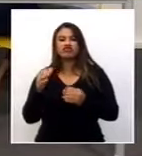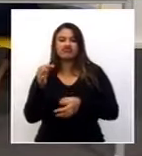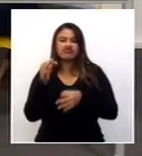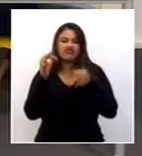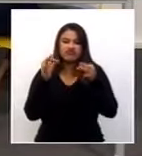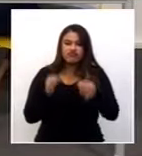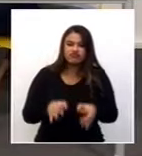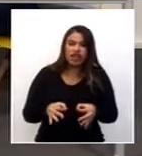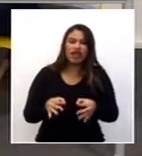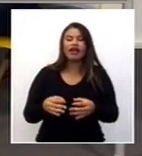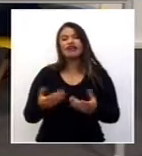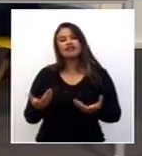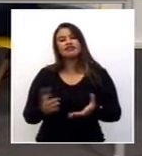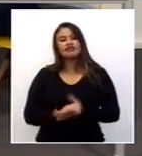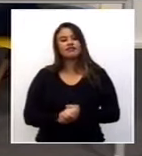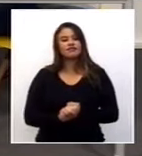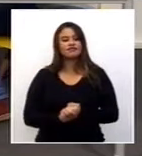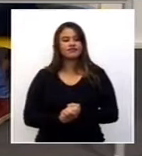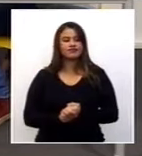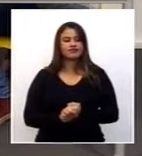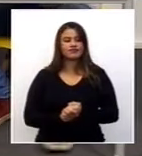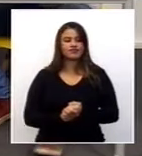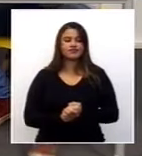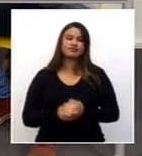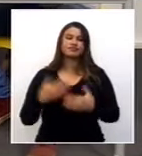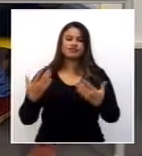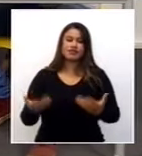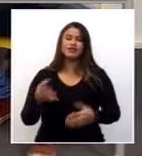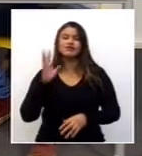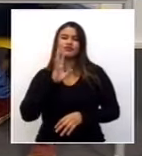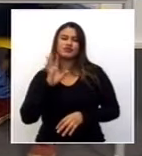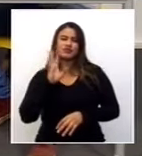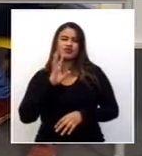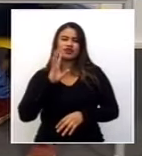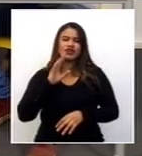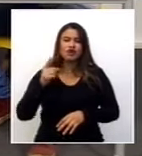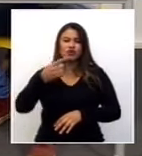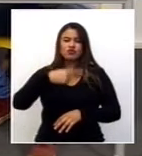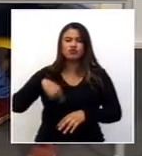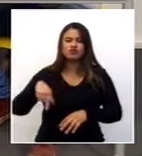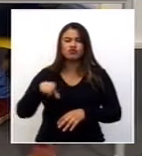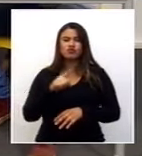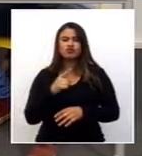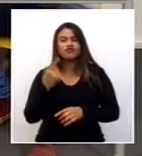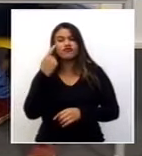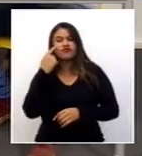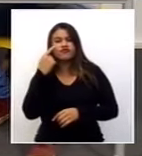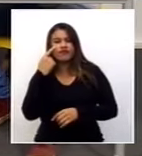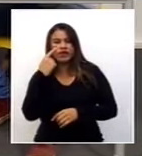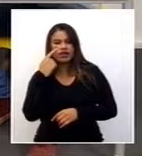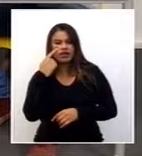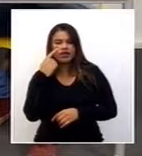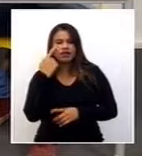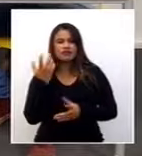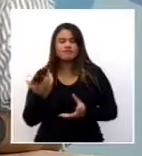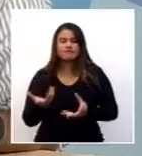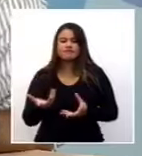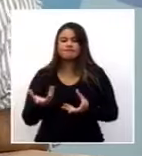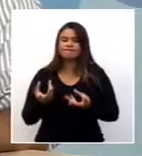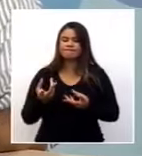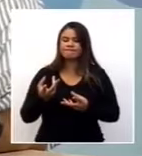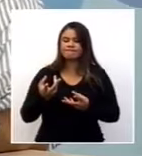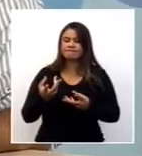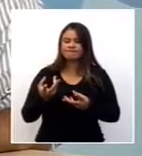mais complicado, né? Eu acho muito interessante, muito legal. A gente vê a quantidade